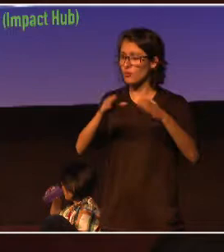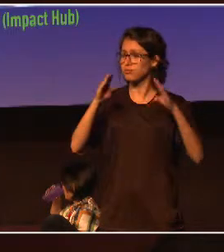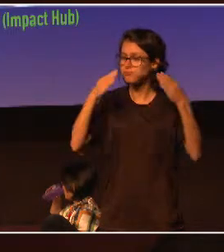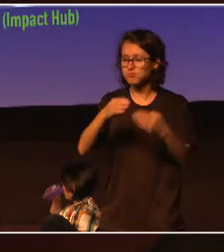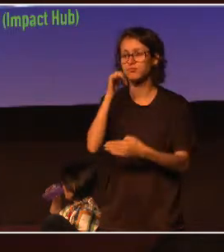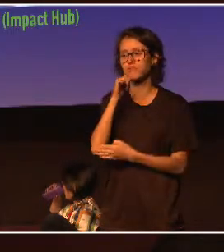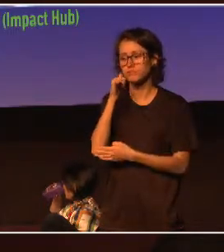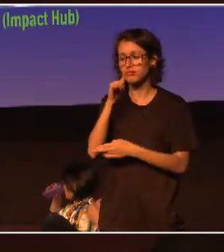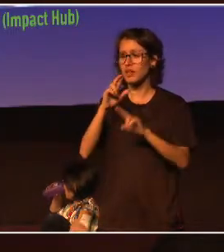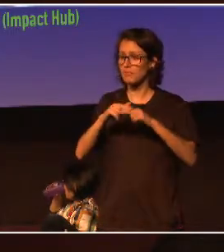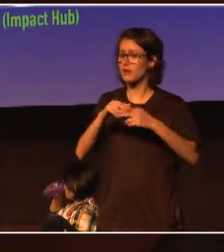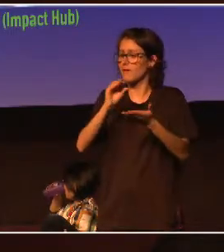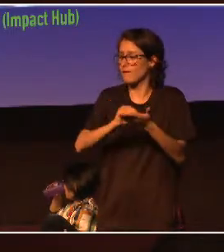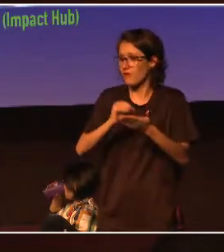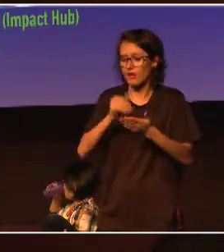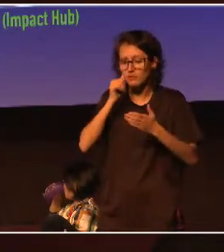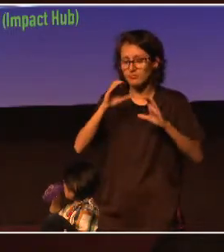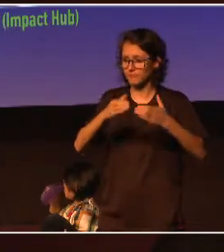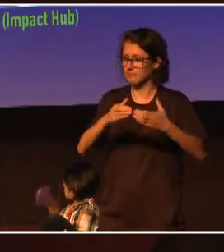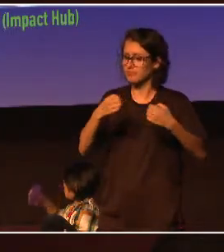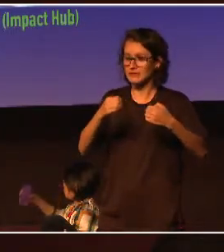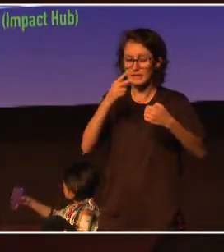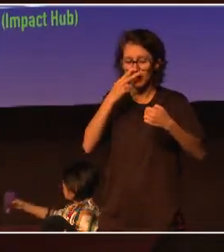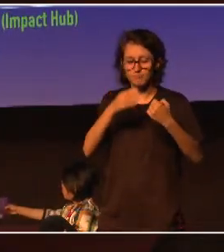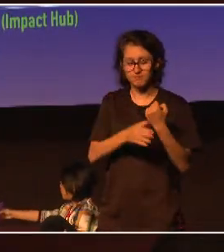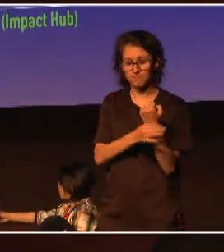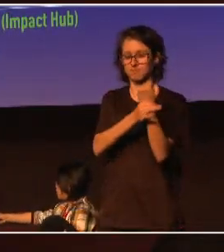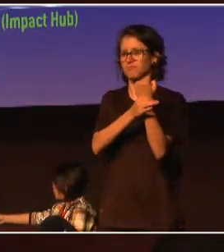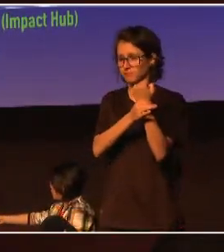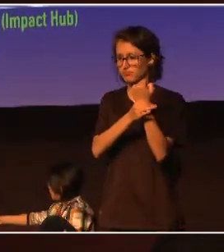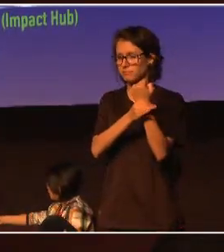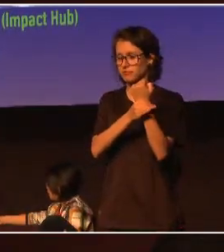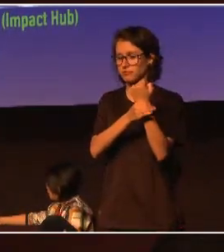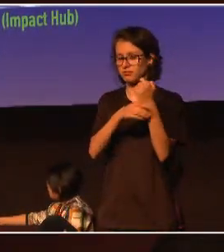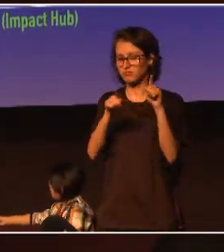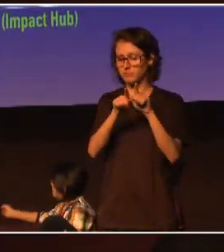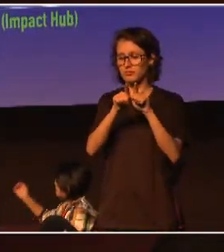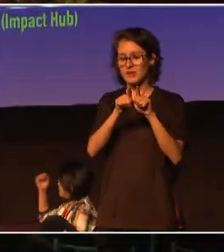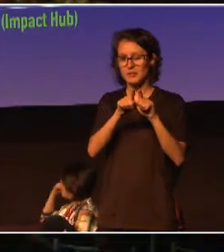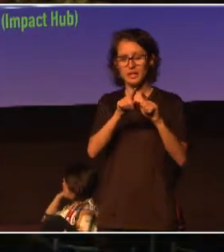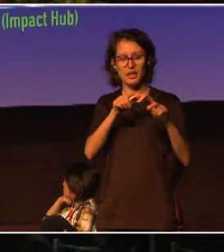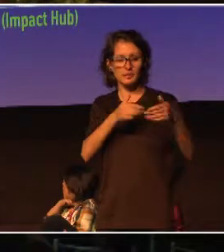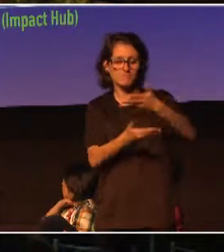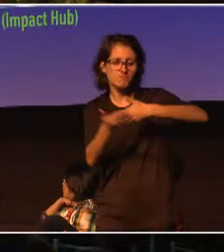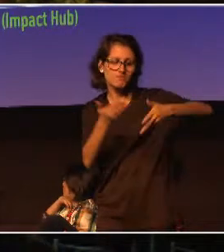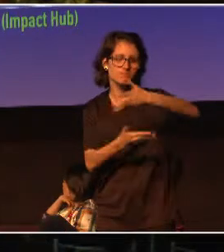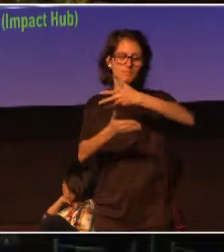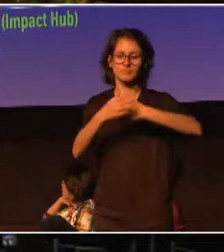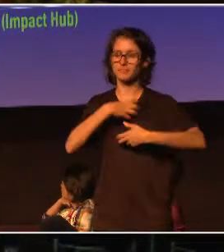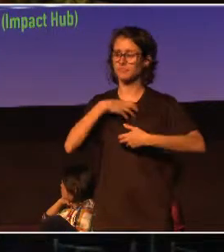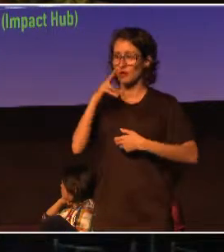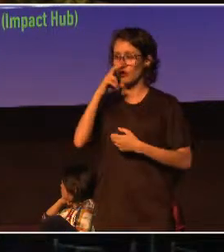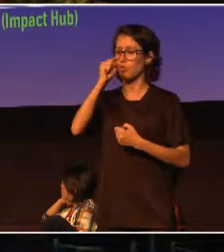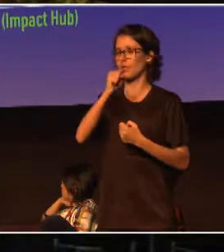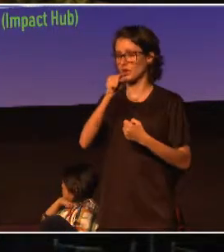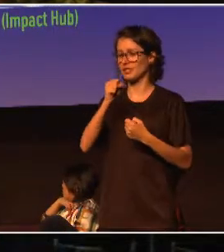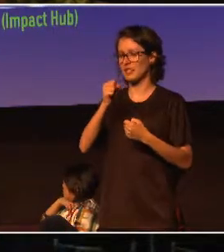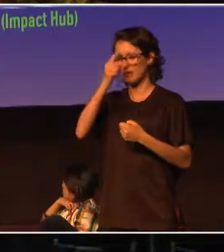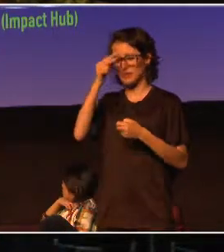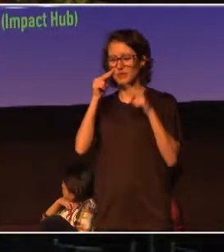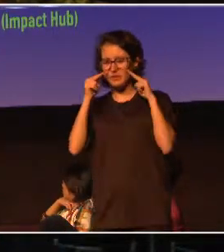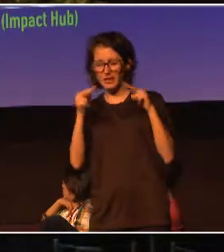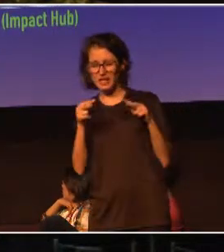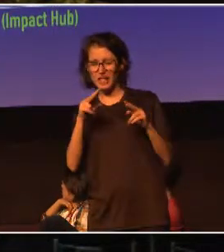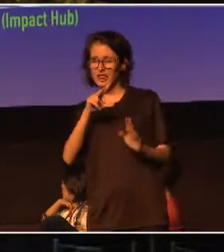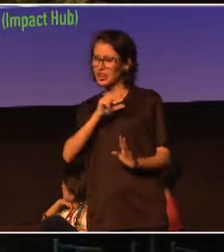comunidade de minoria é importante para aquele grupo se representar na maioria. E às vezes as pessoas têm muita coisa contra essa questão